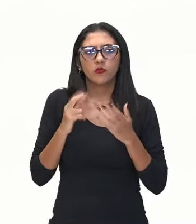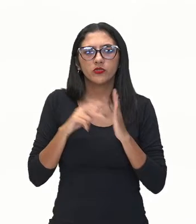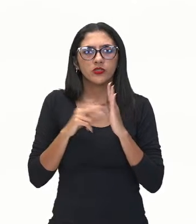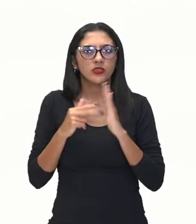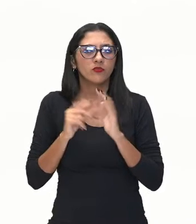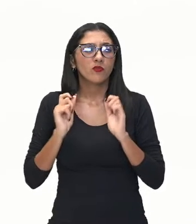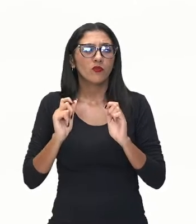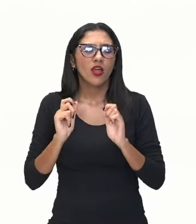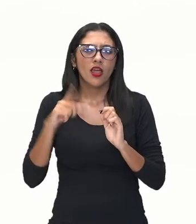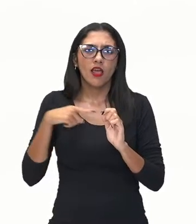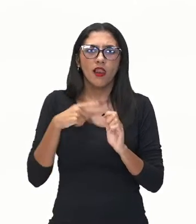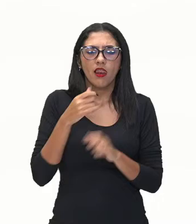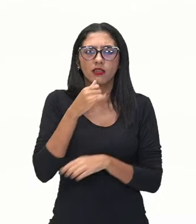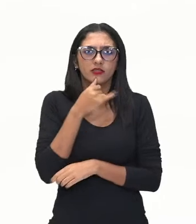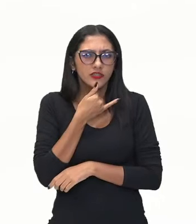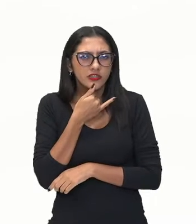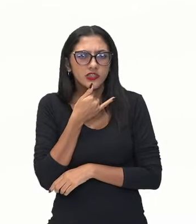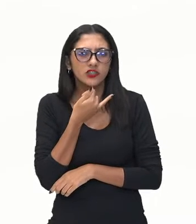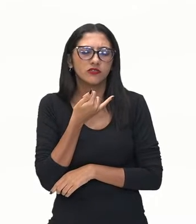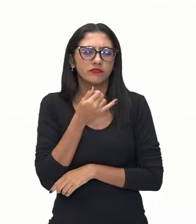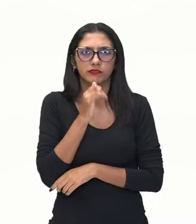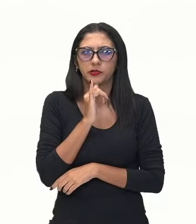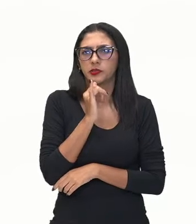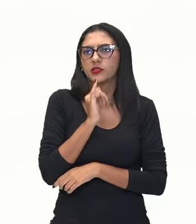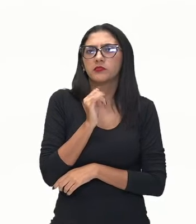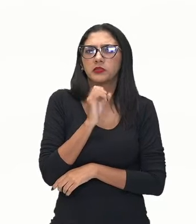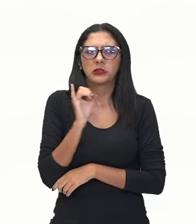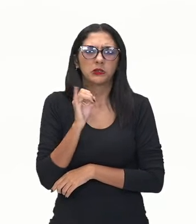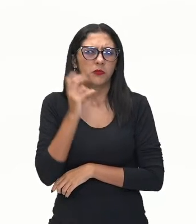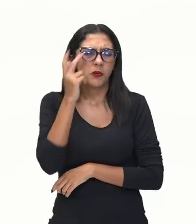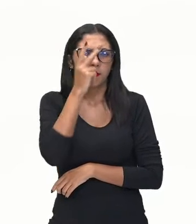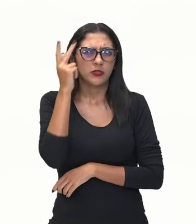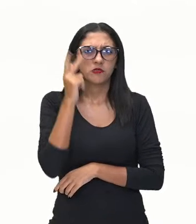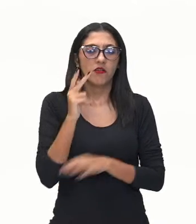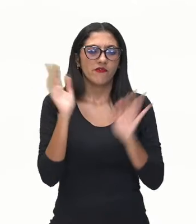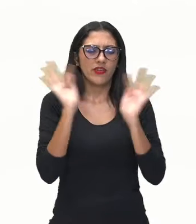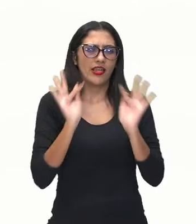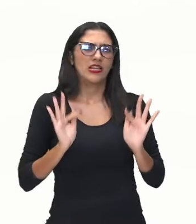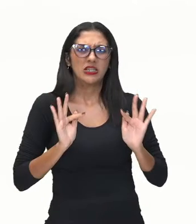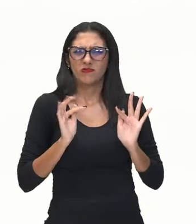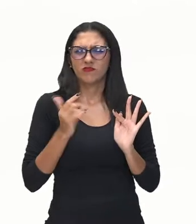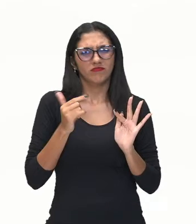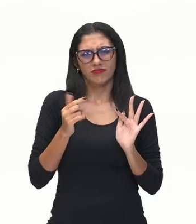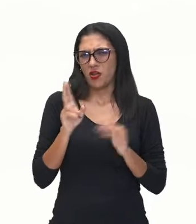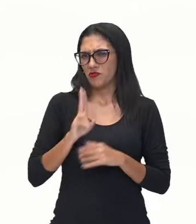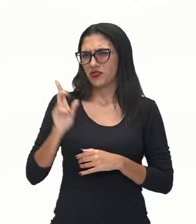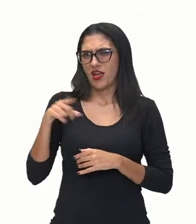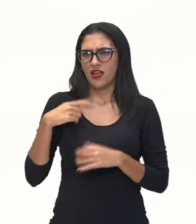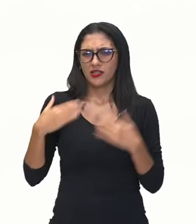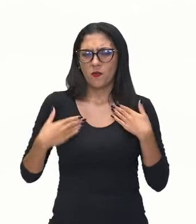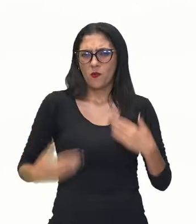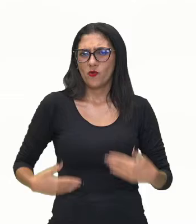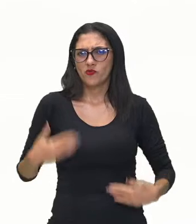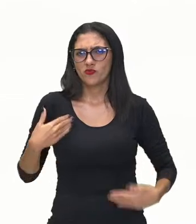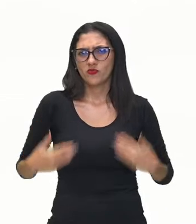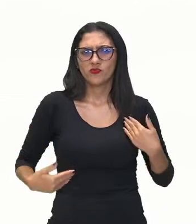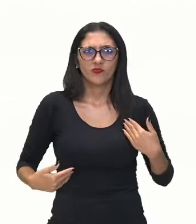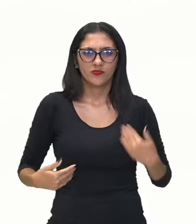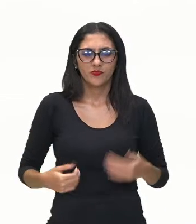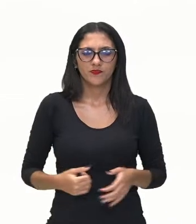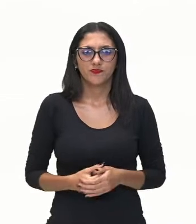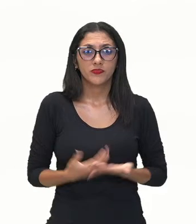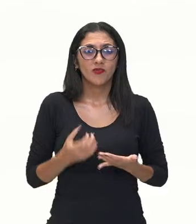triste, né? Eu nunca vi uma pessoa alegre com essa postura. Então, se a moça está curvada, alguma